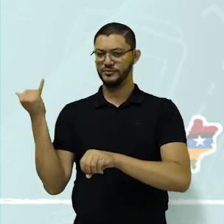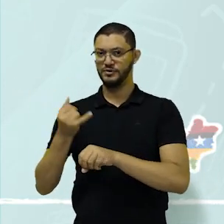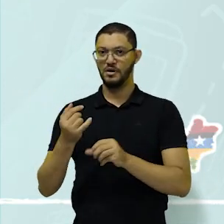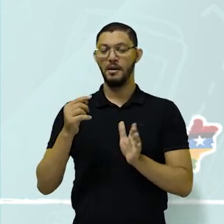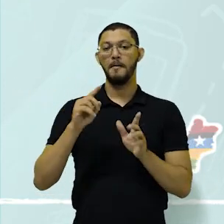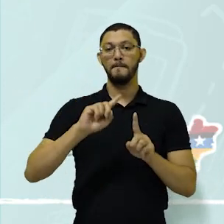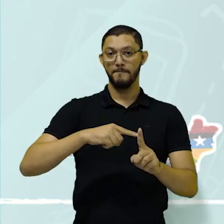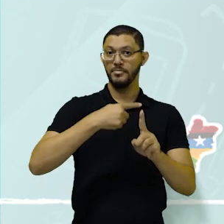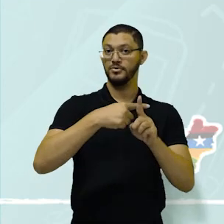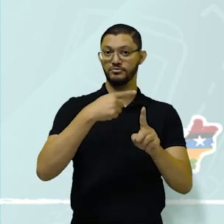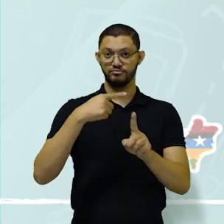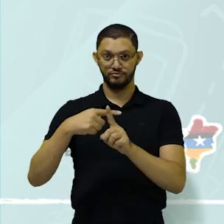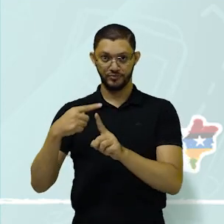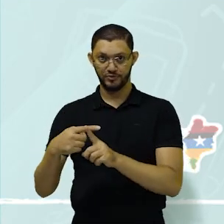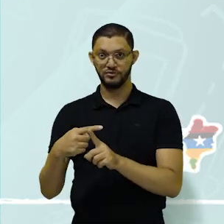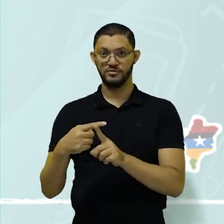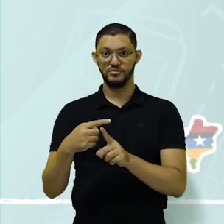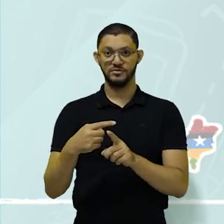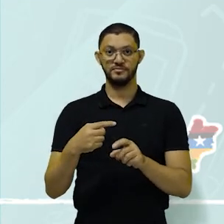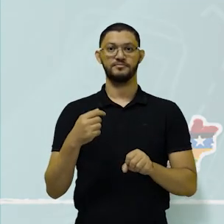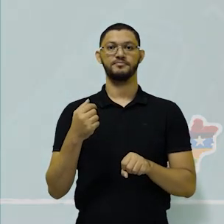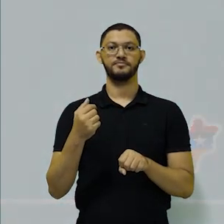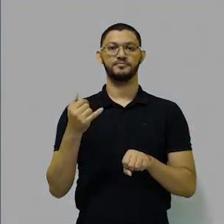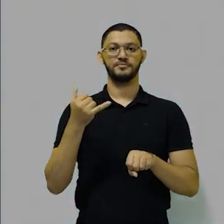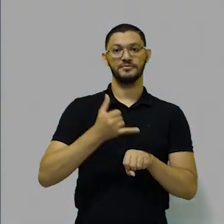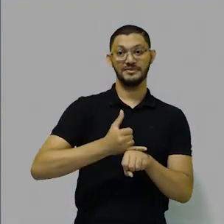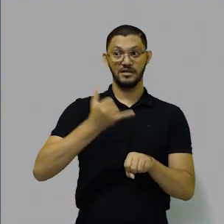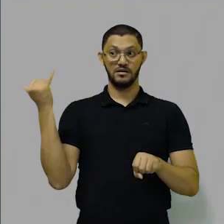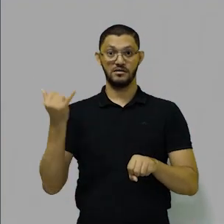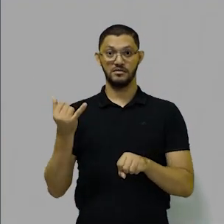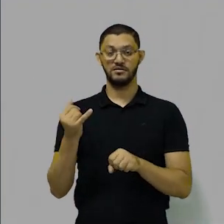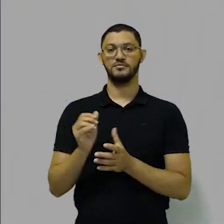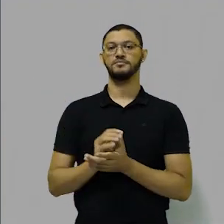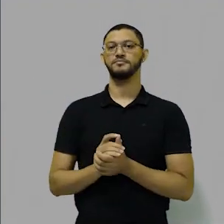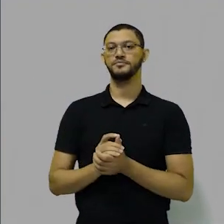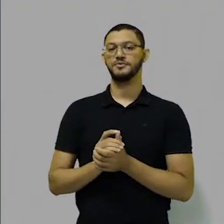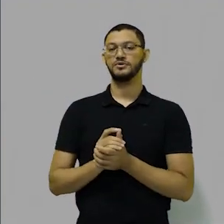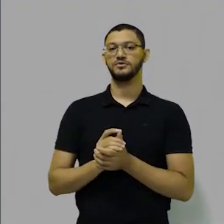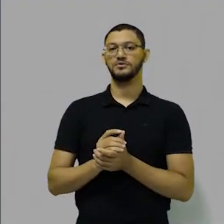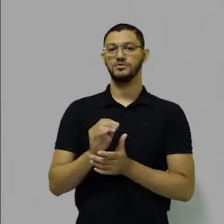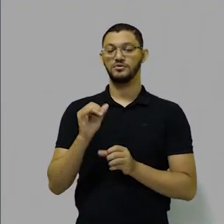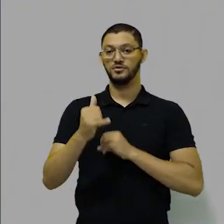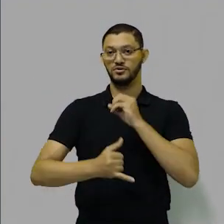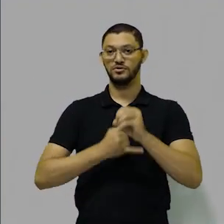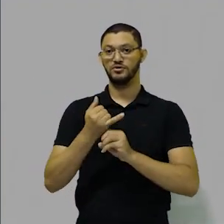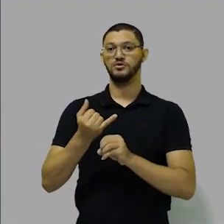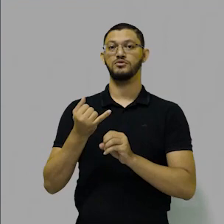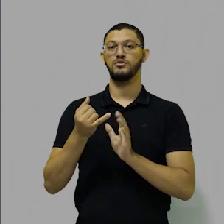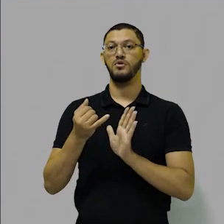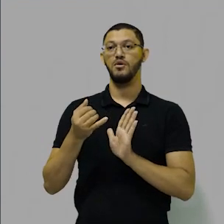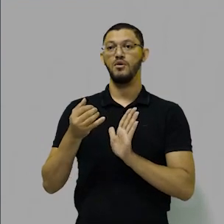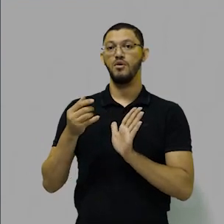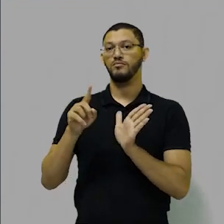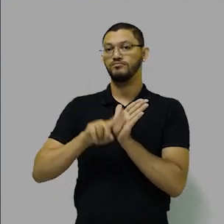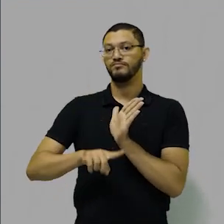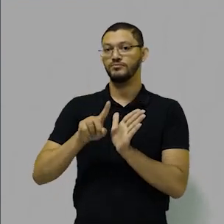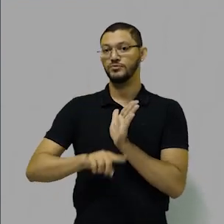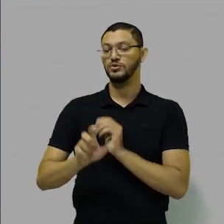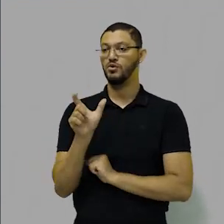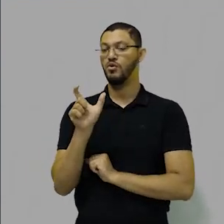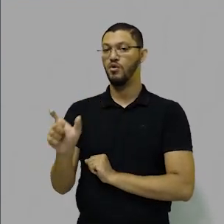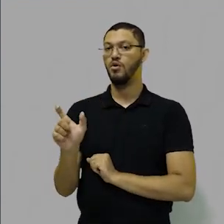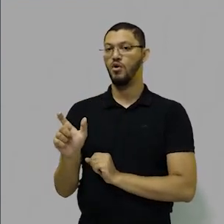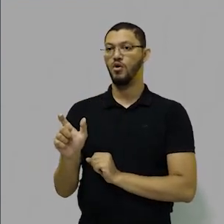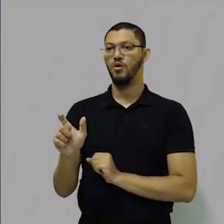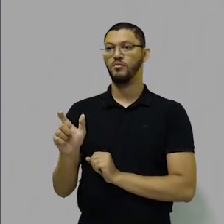positivos, que nós chamamos de cátions, e os íons negativos, que chamamos de ânions. Então, a